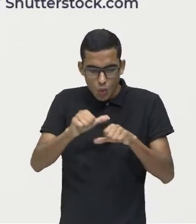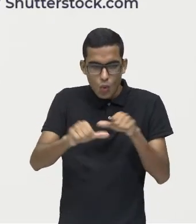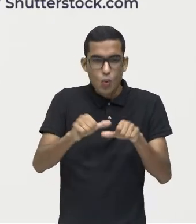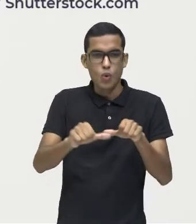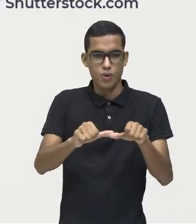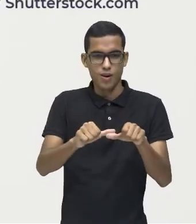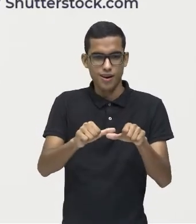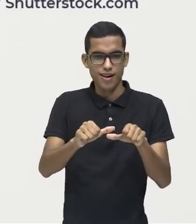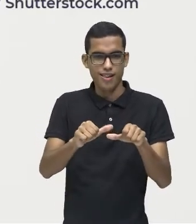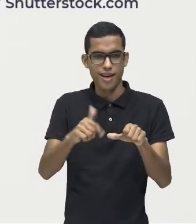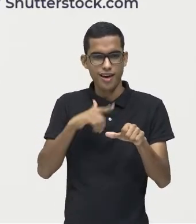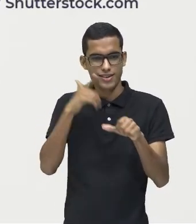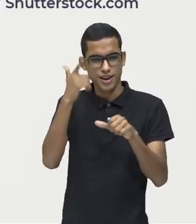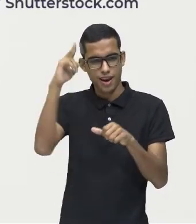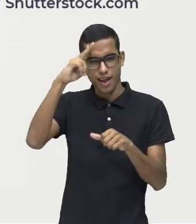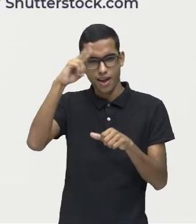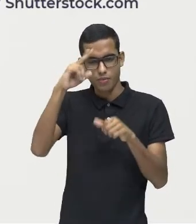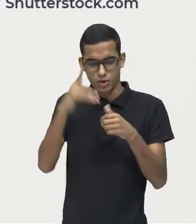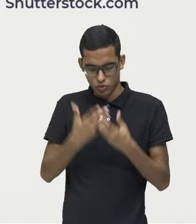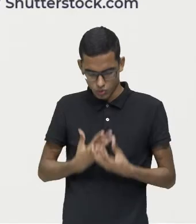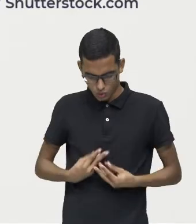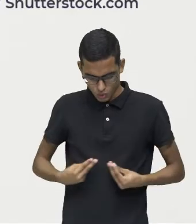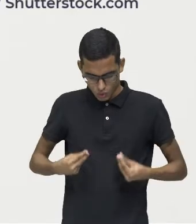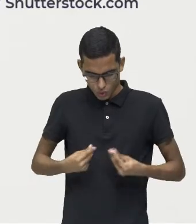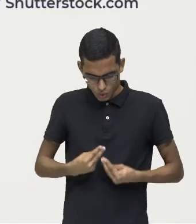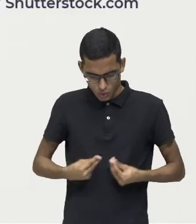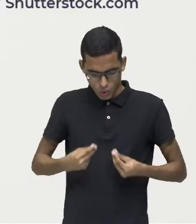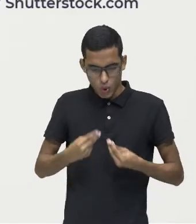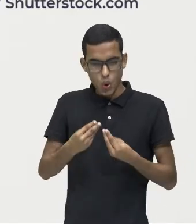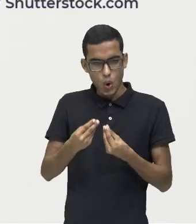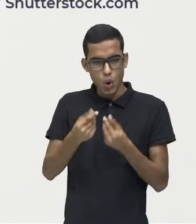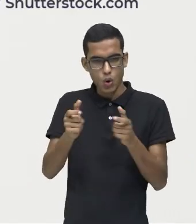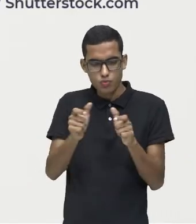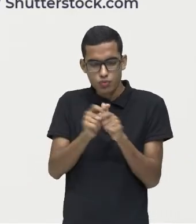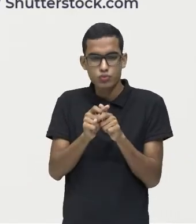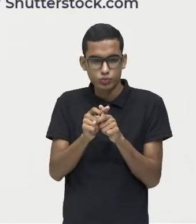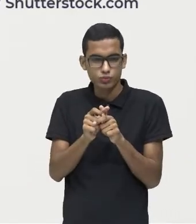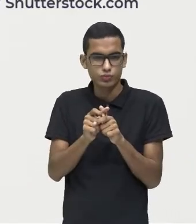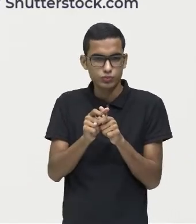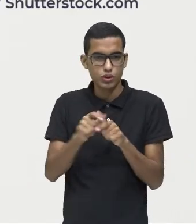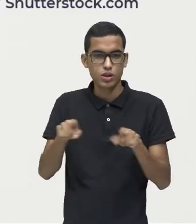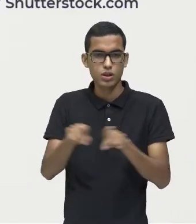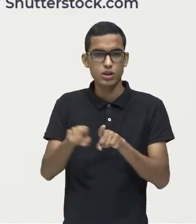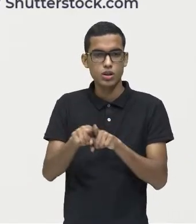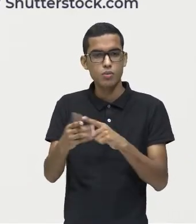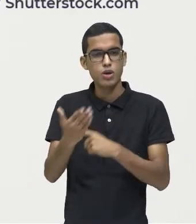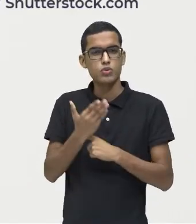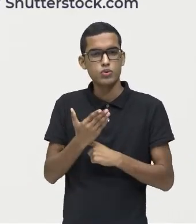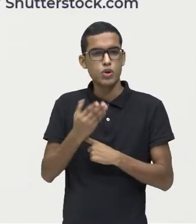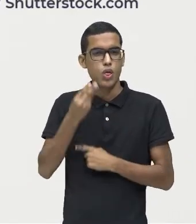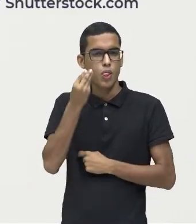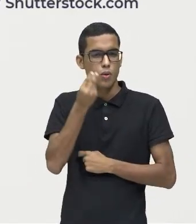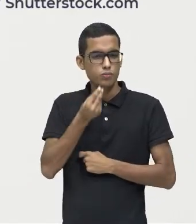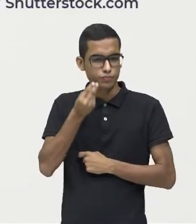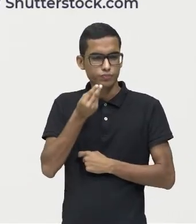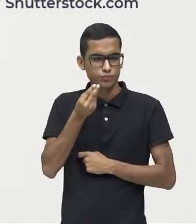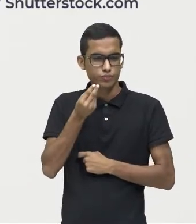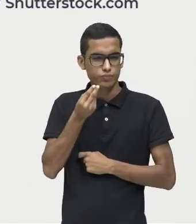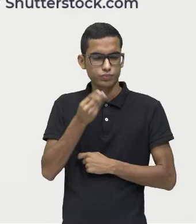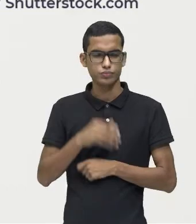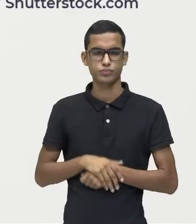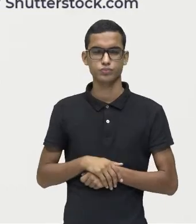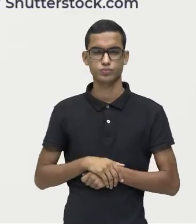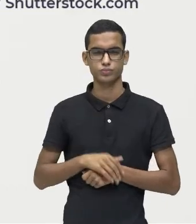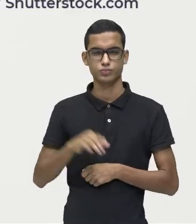digestão enzimática e também auxiliando na deglutição. Tá? Então, como eu falei para vocês, a